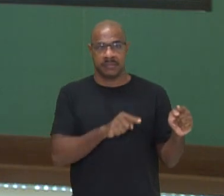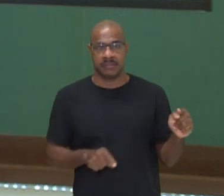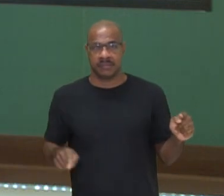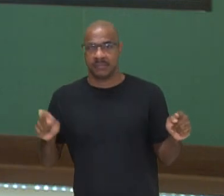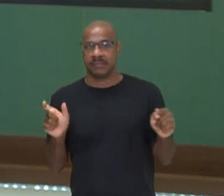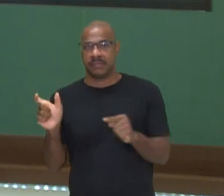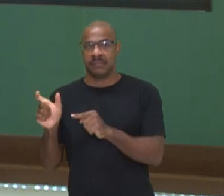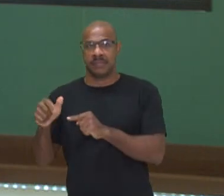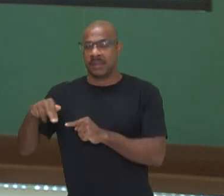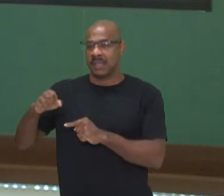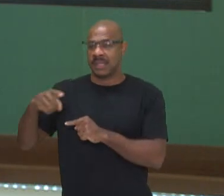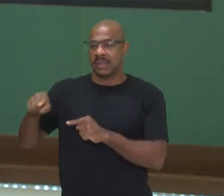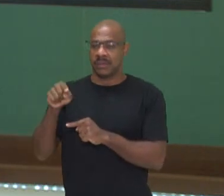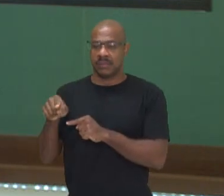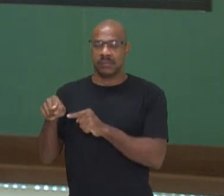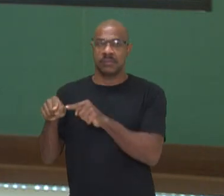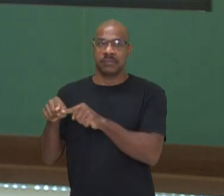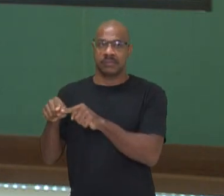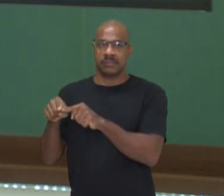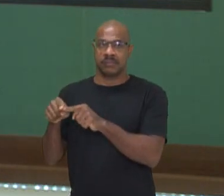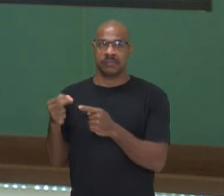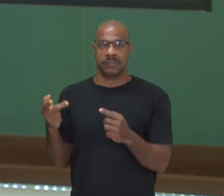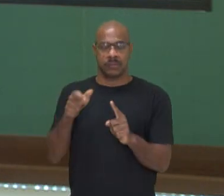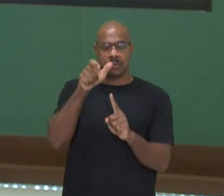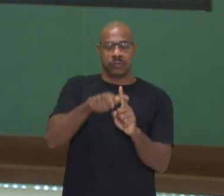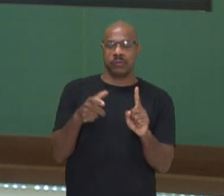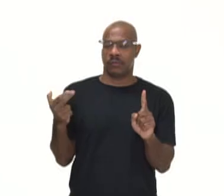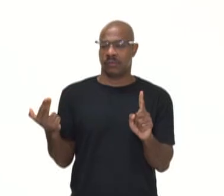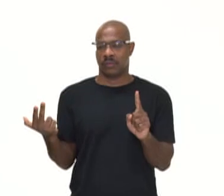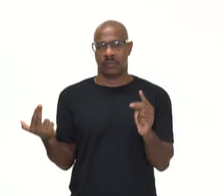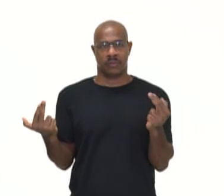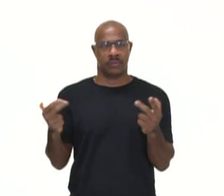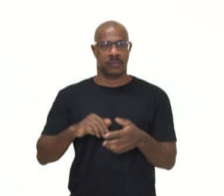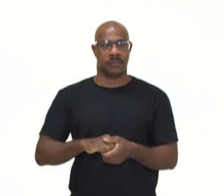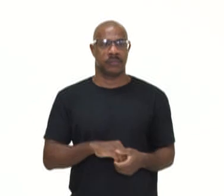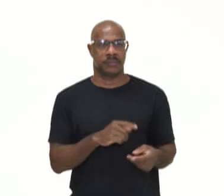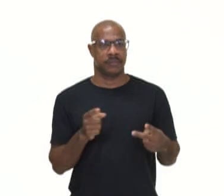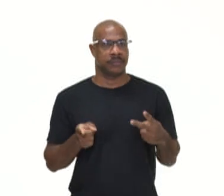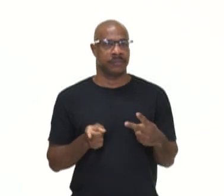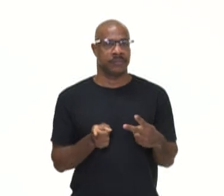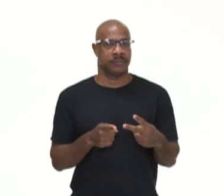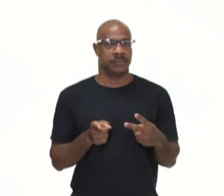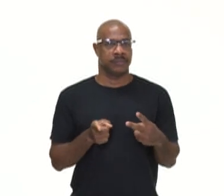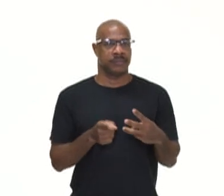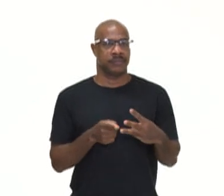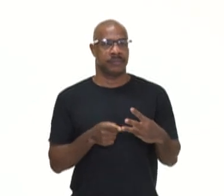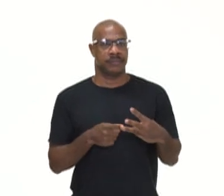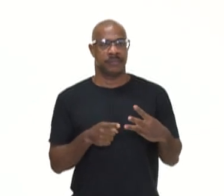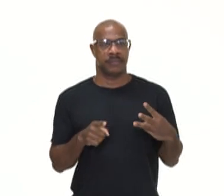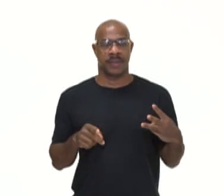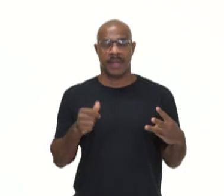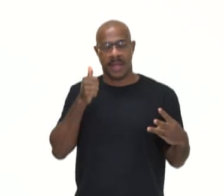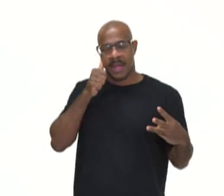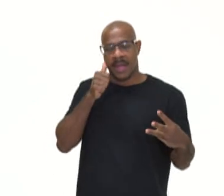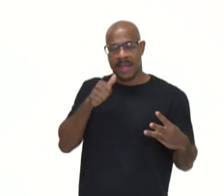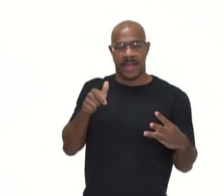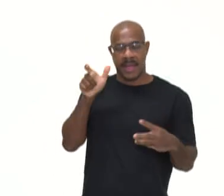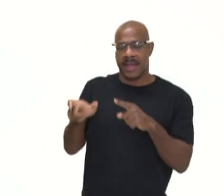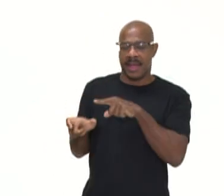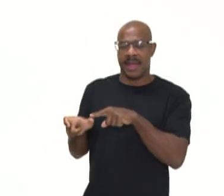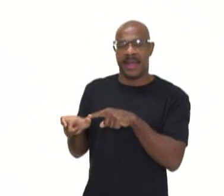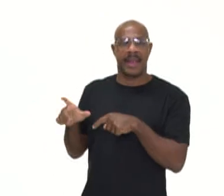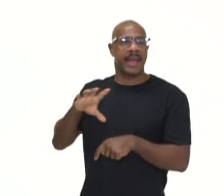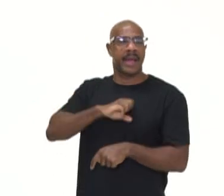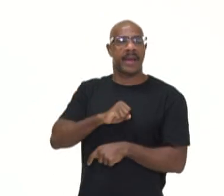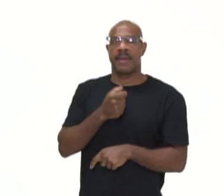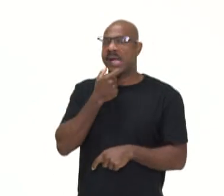negativa. They, mesmo sujeito. She loves English, doesn't she? Ela ama inglês, não ama?